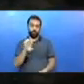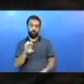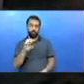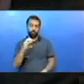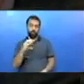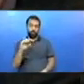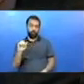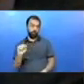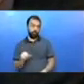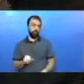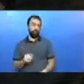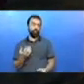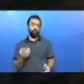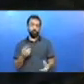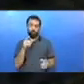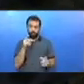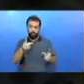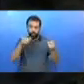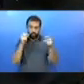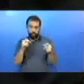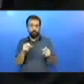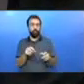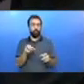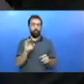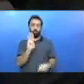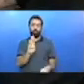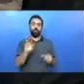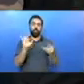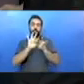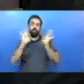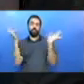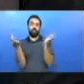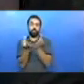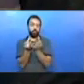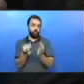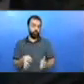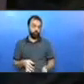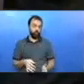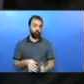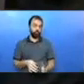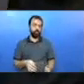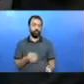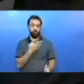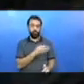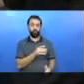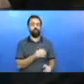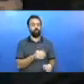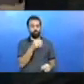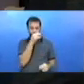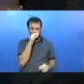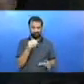do B. Percebam, olha aqui. A letrinha B se repete em todos os quadros, mas aqui nós temos as